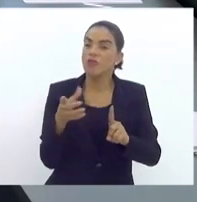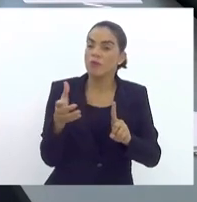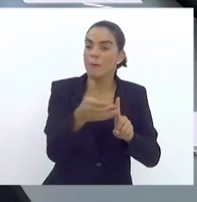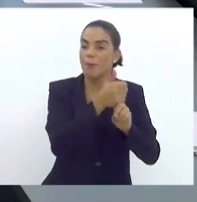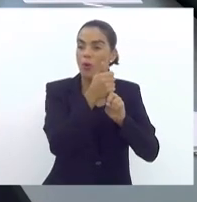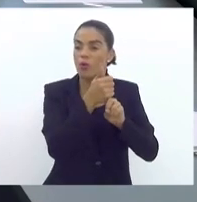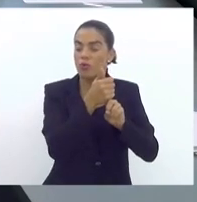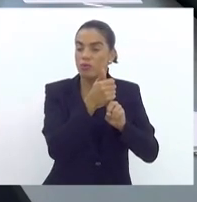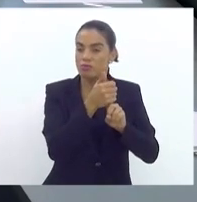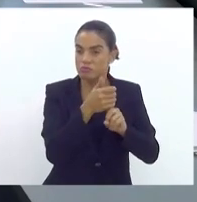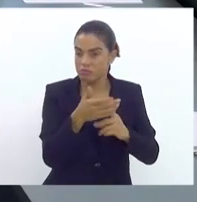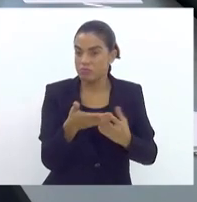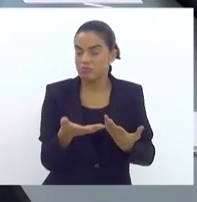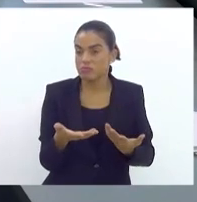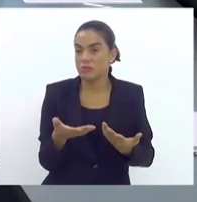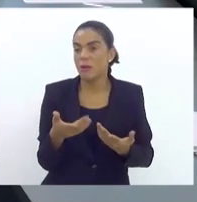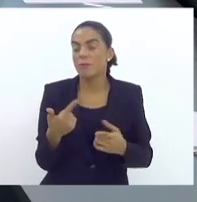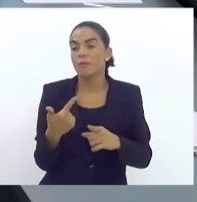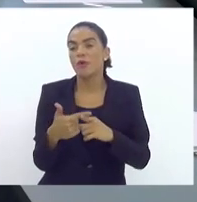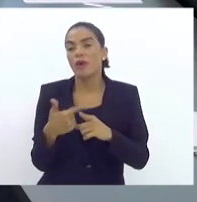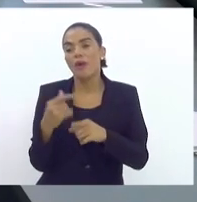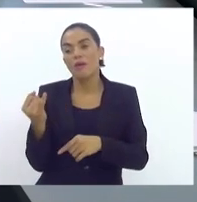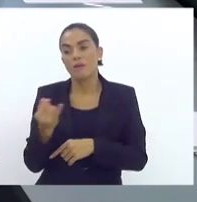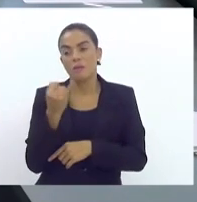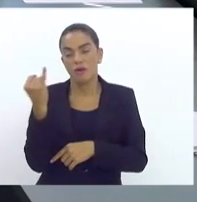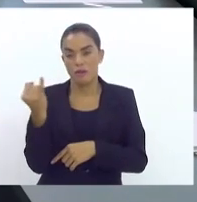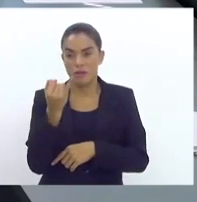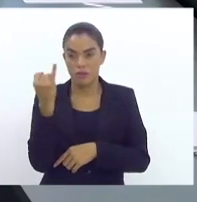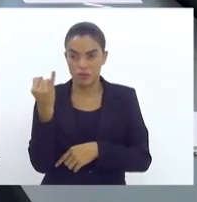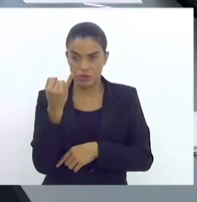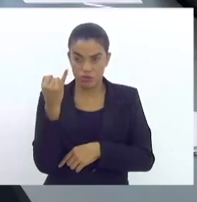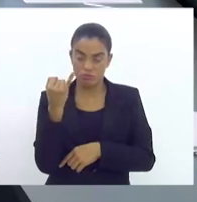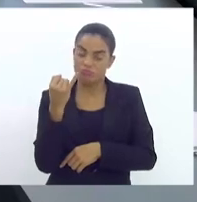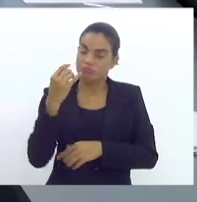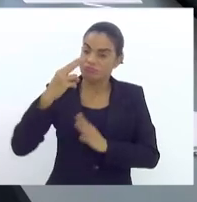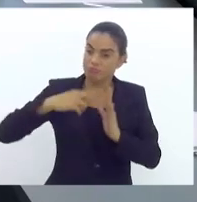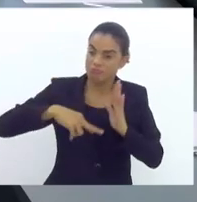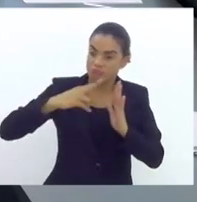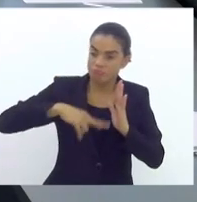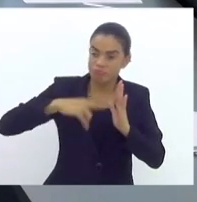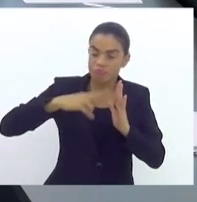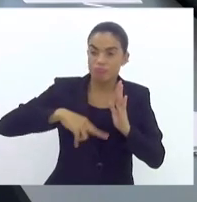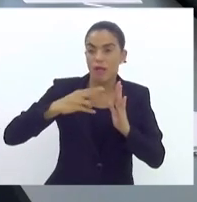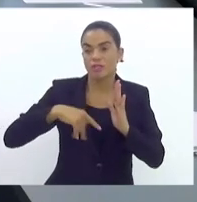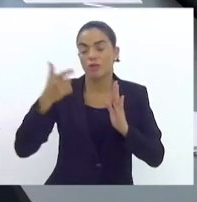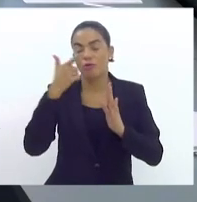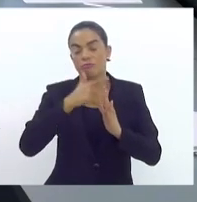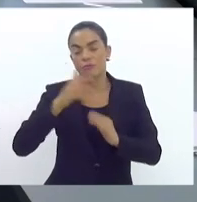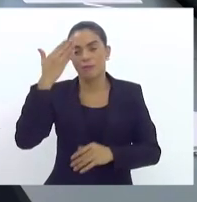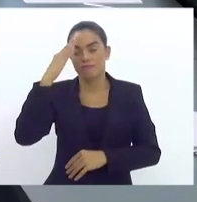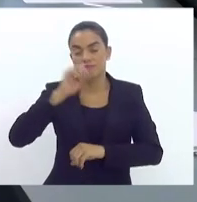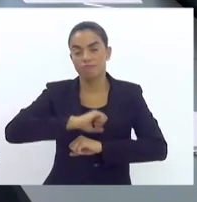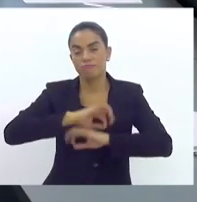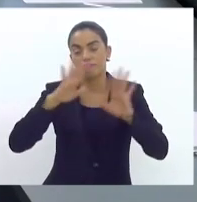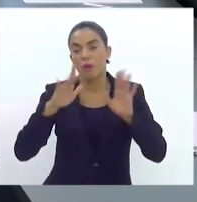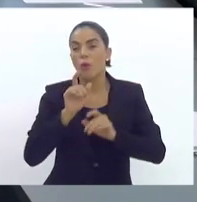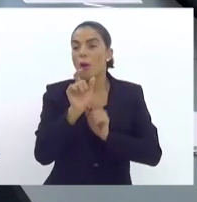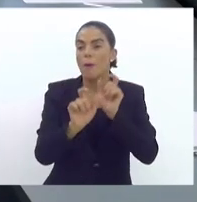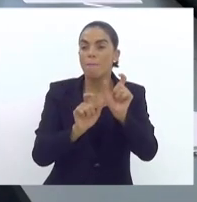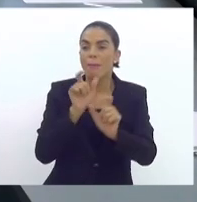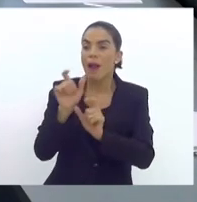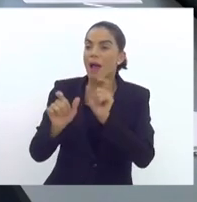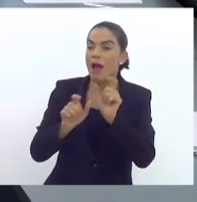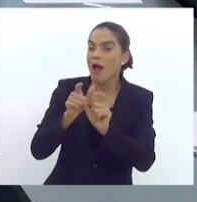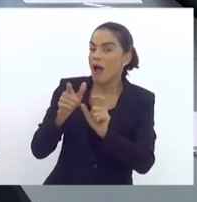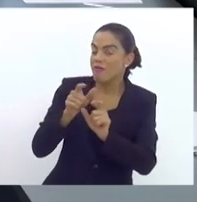tudo isso porque é até importante que a senhora faça a leitura porque quando faz a leitura a gente consegue entender as palavras que foram